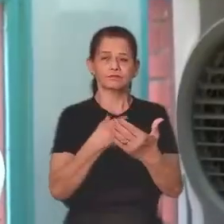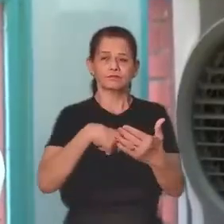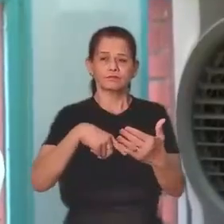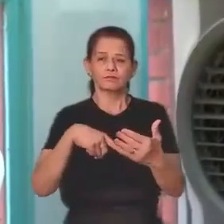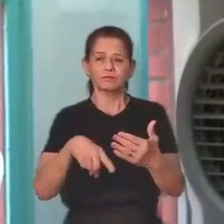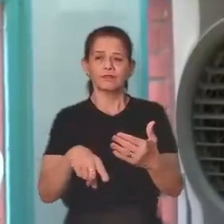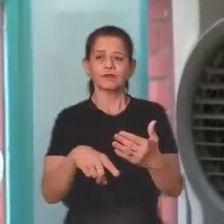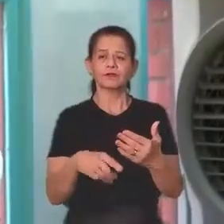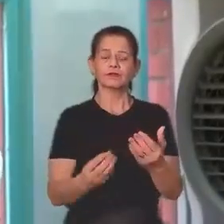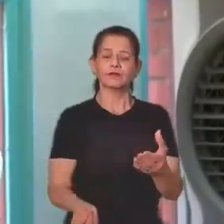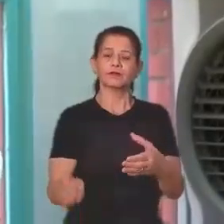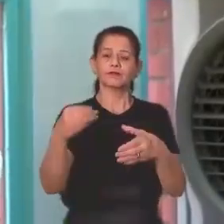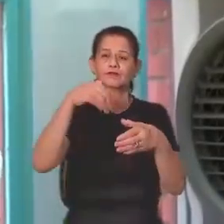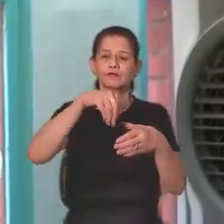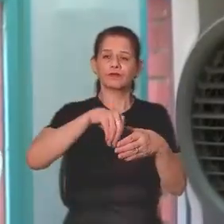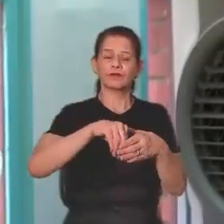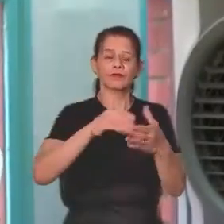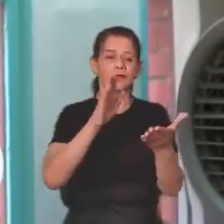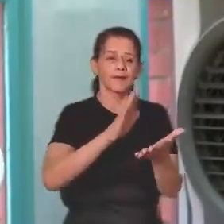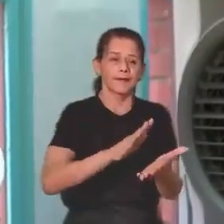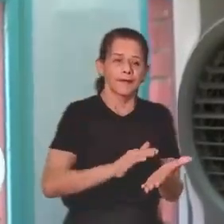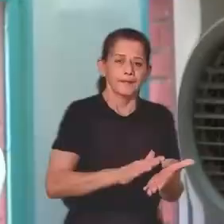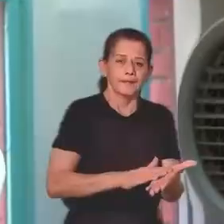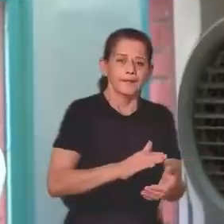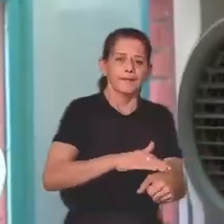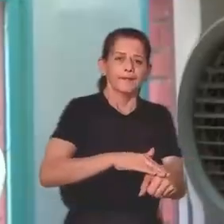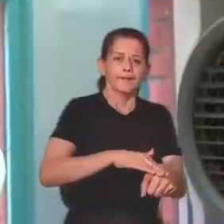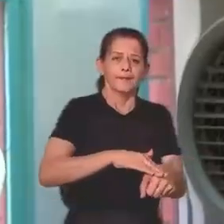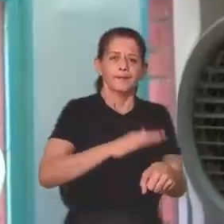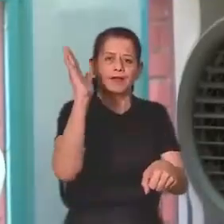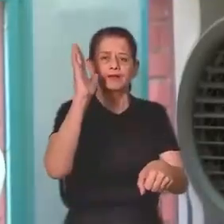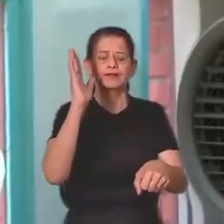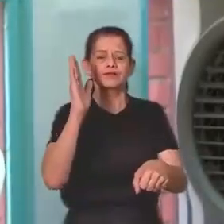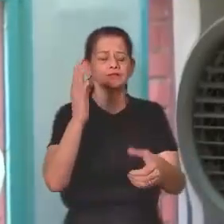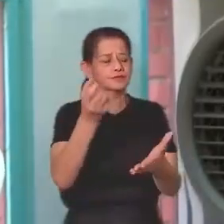elas colocassem mais escritores negros, né,